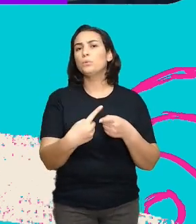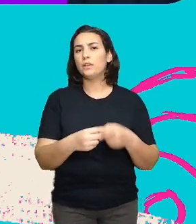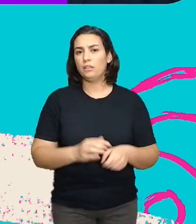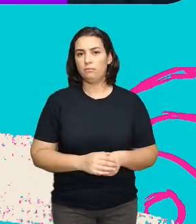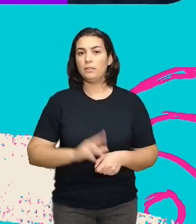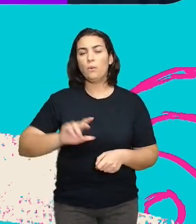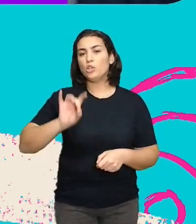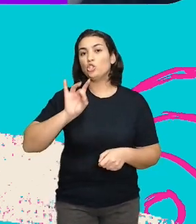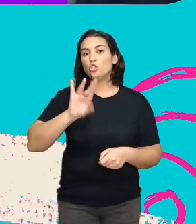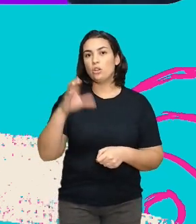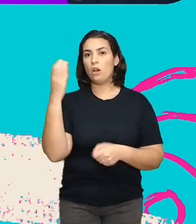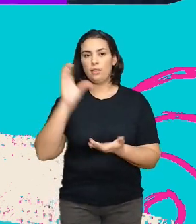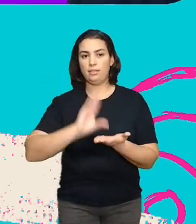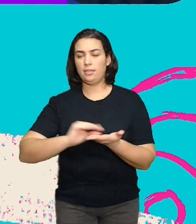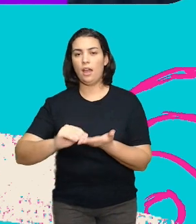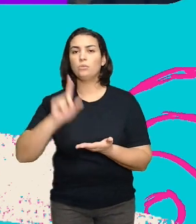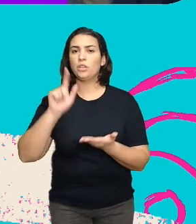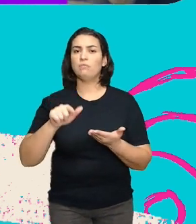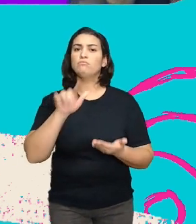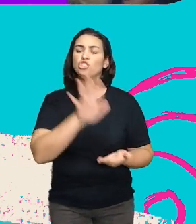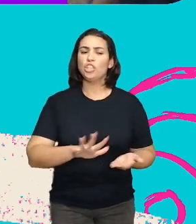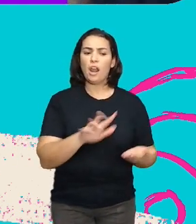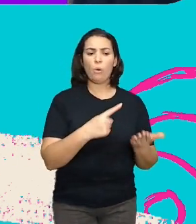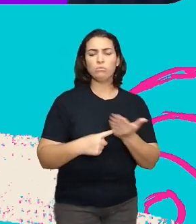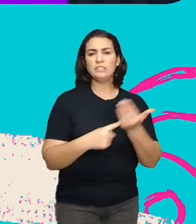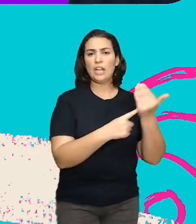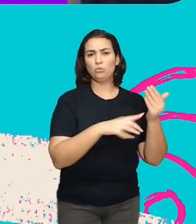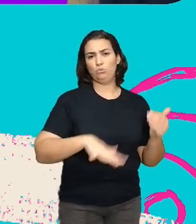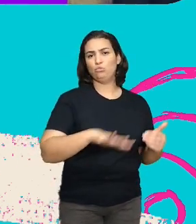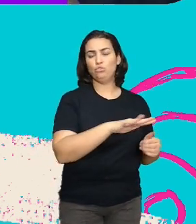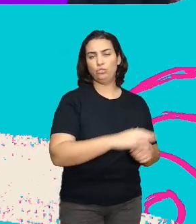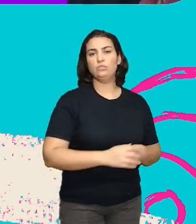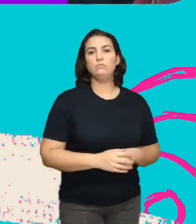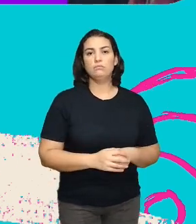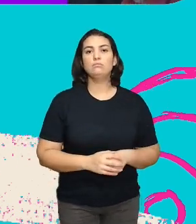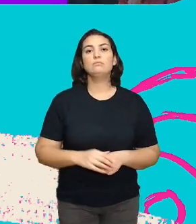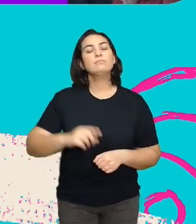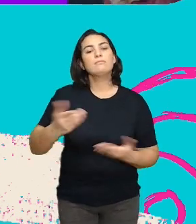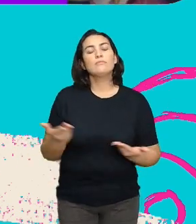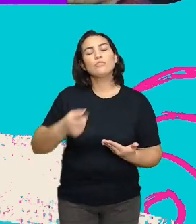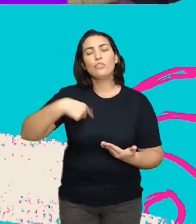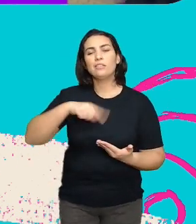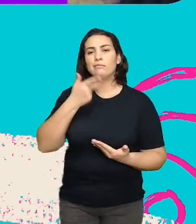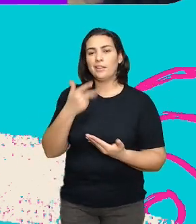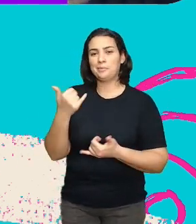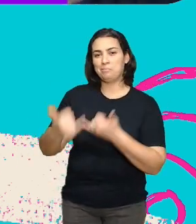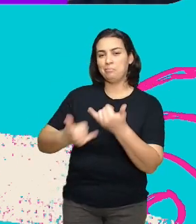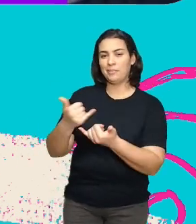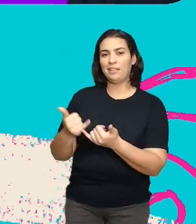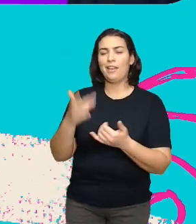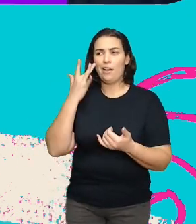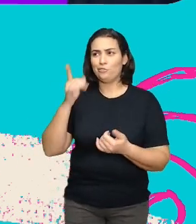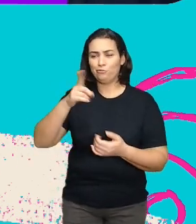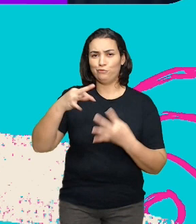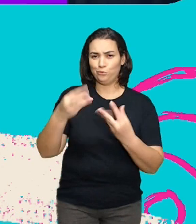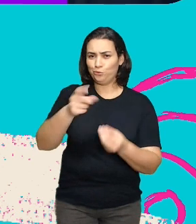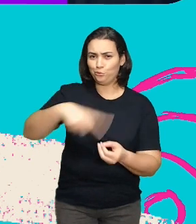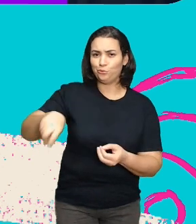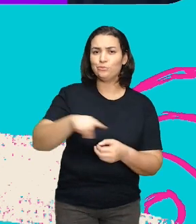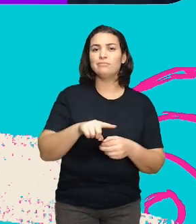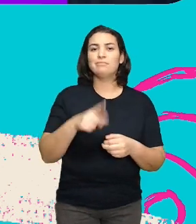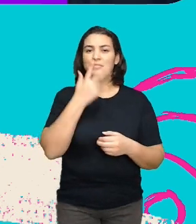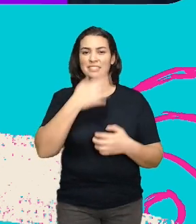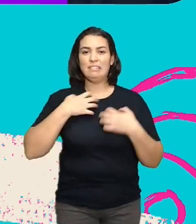dados, a tecnologia no geral. A gente brinca muito, né? Acho que todo mundo aqui, a gente às vezes fica frustrado. Pô, eu não virei